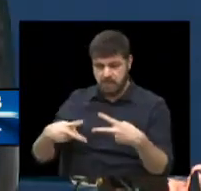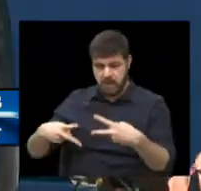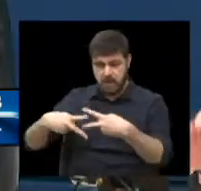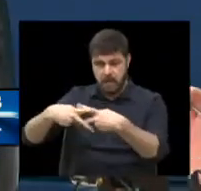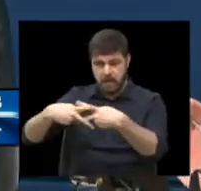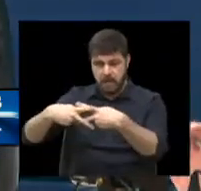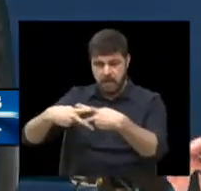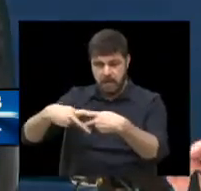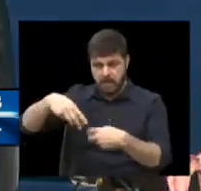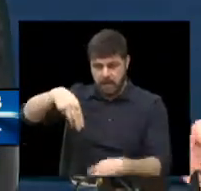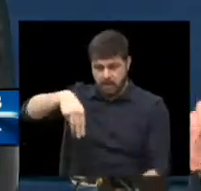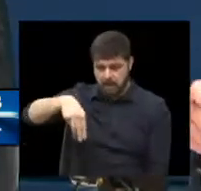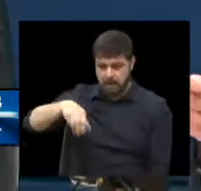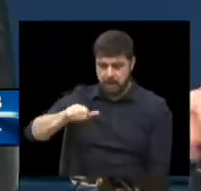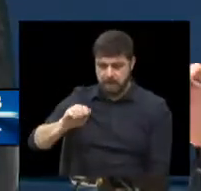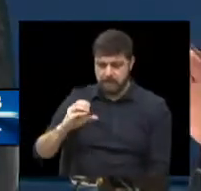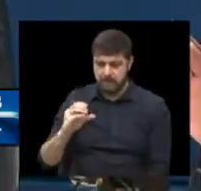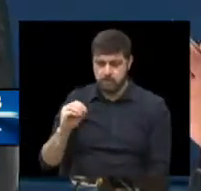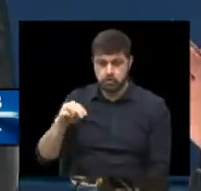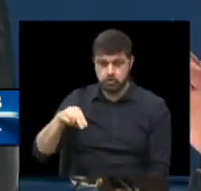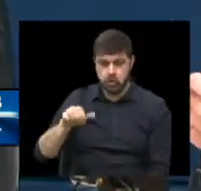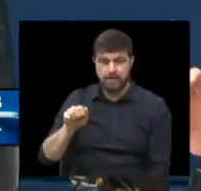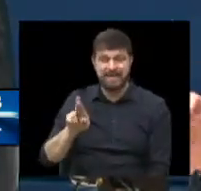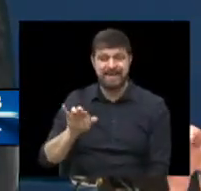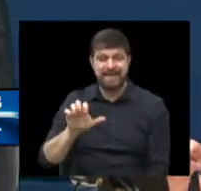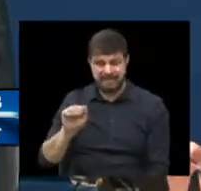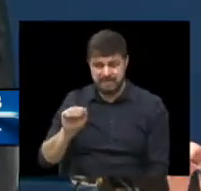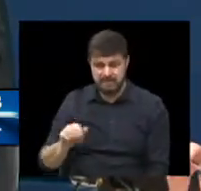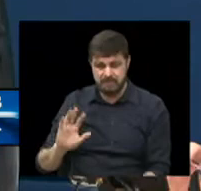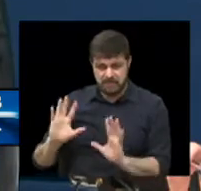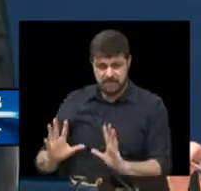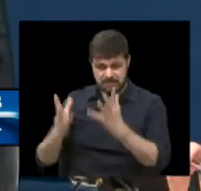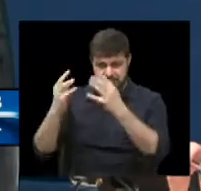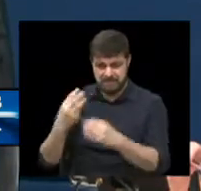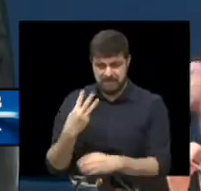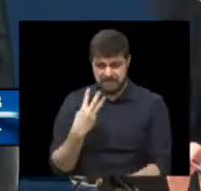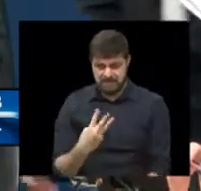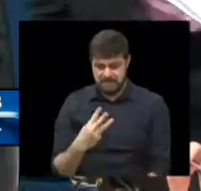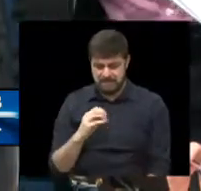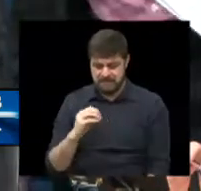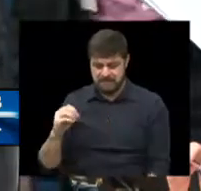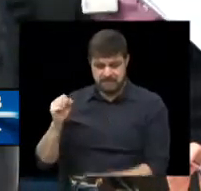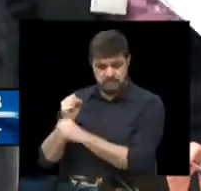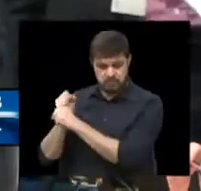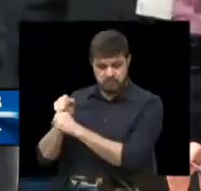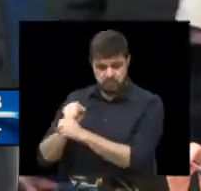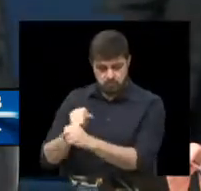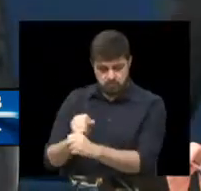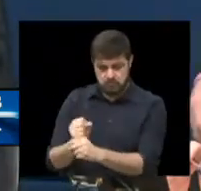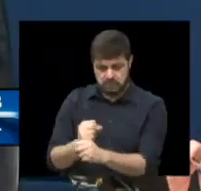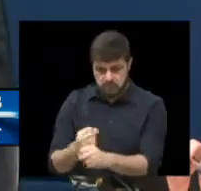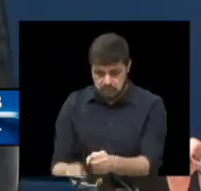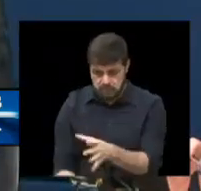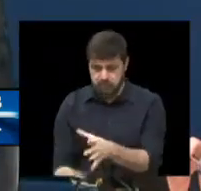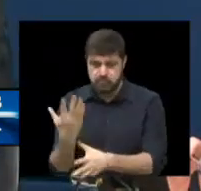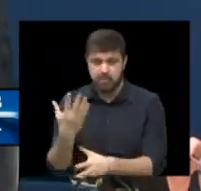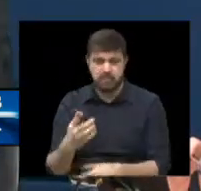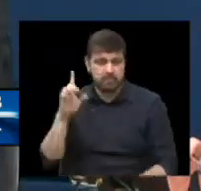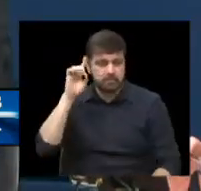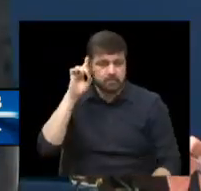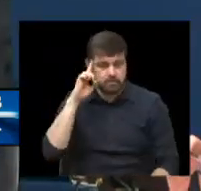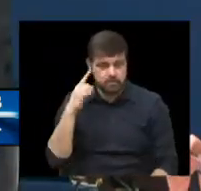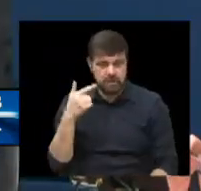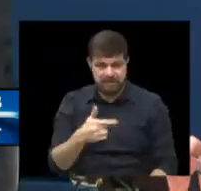maçonaria organizada pela celebração dos 300 anos de fundação, a ser comemorado no